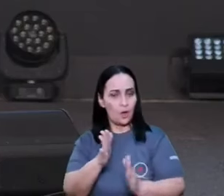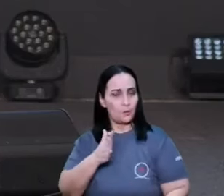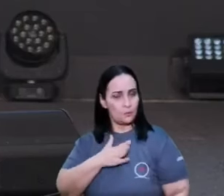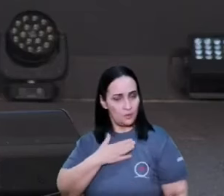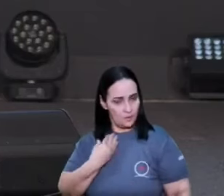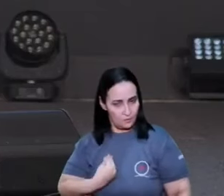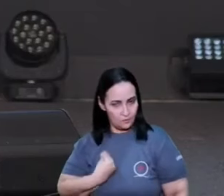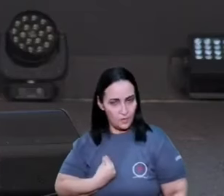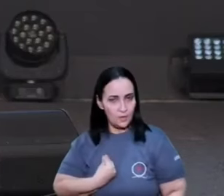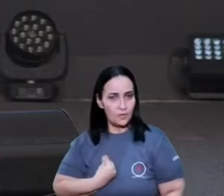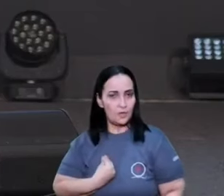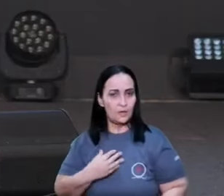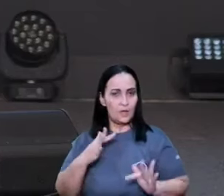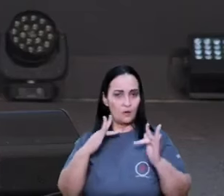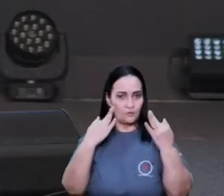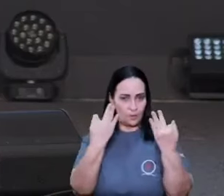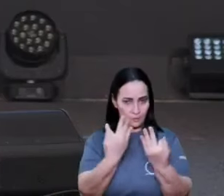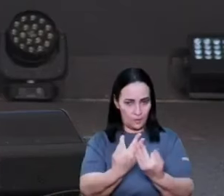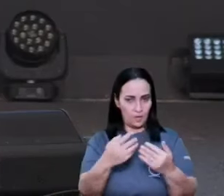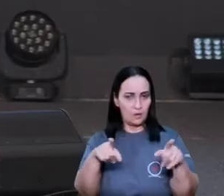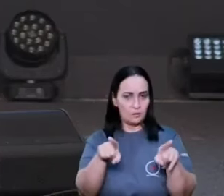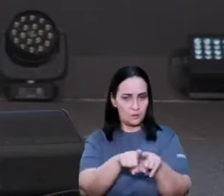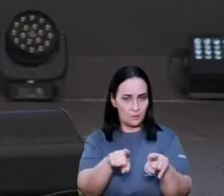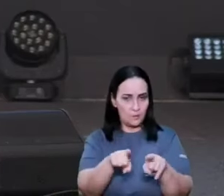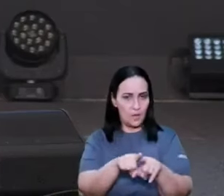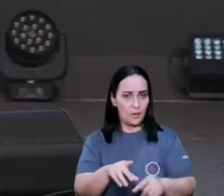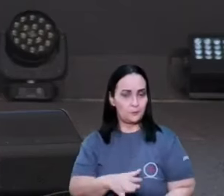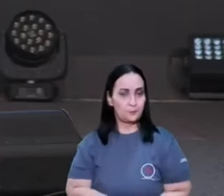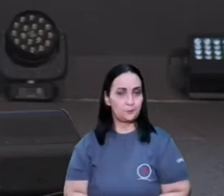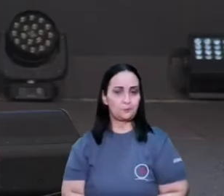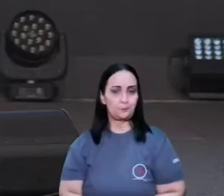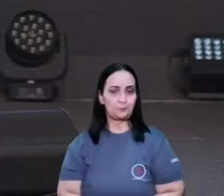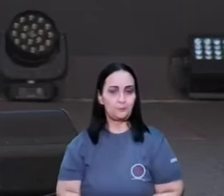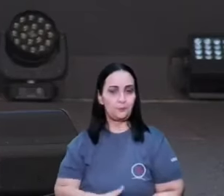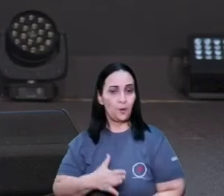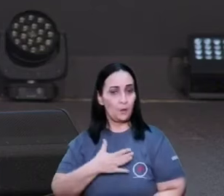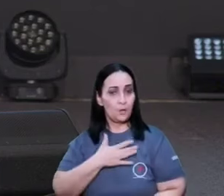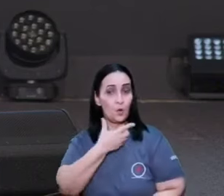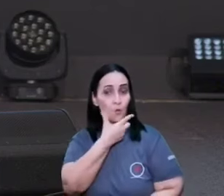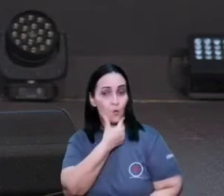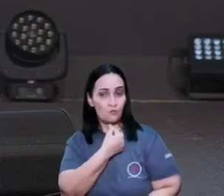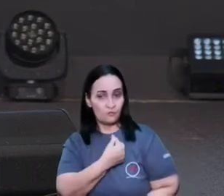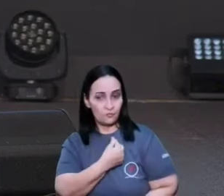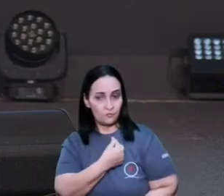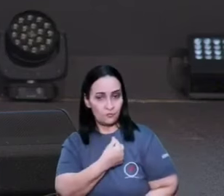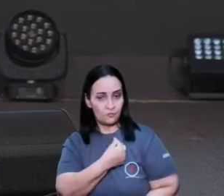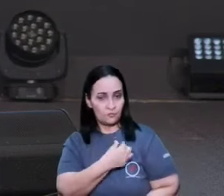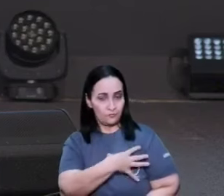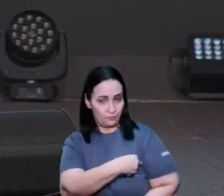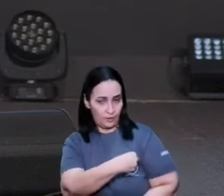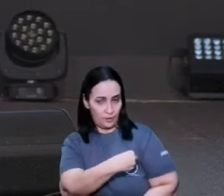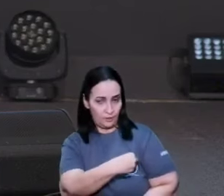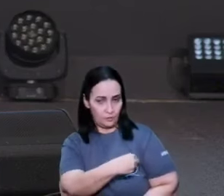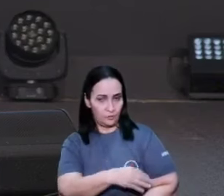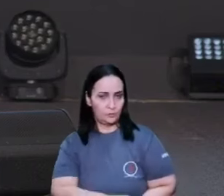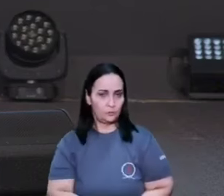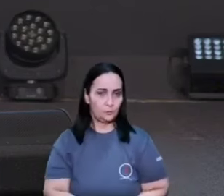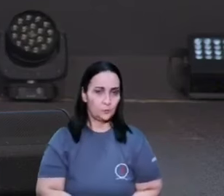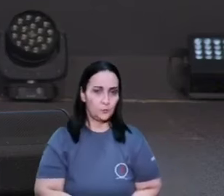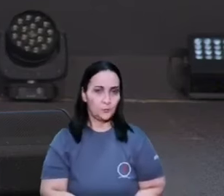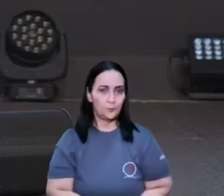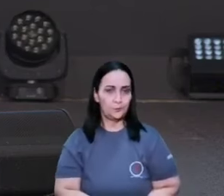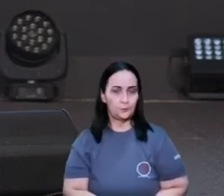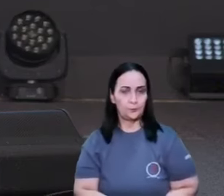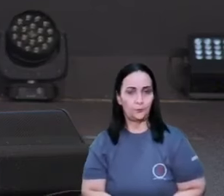orações o meu filho ele estava indo fazer uma cirurgia para remoção de um